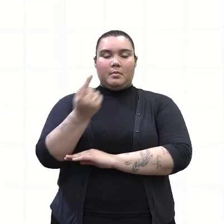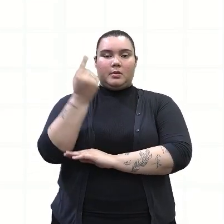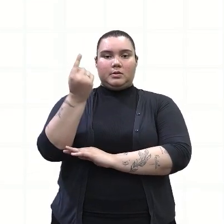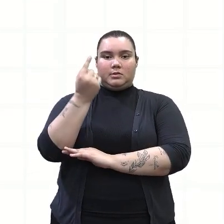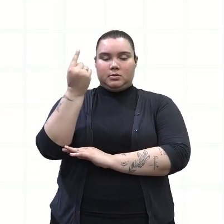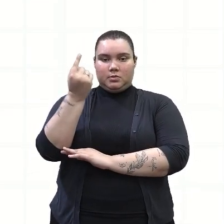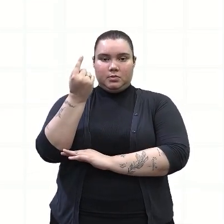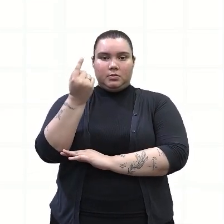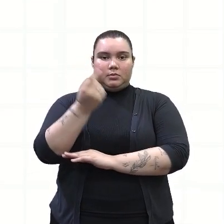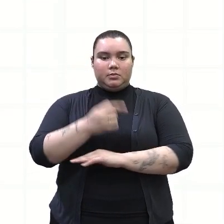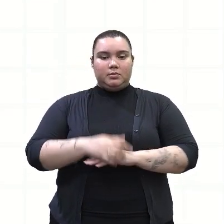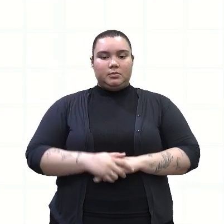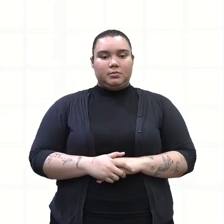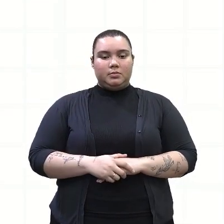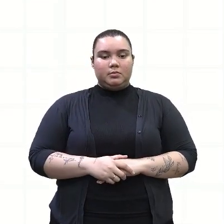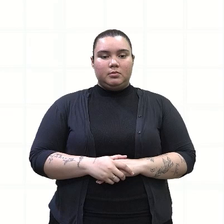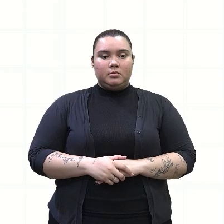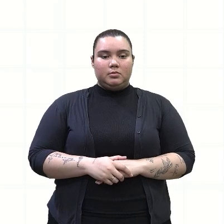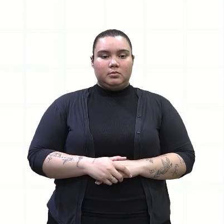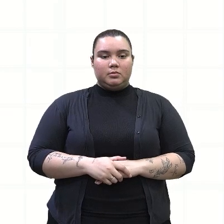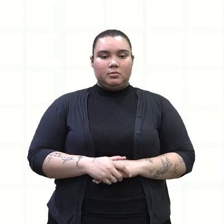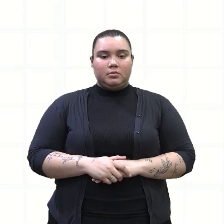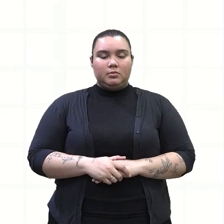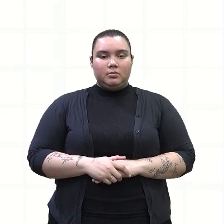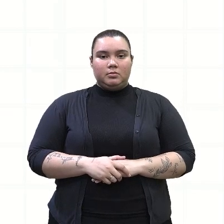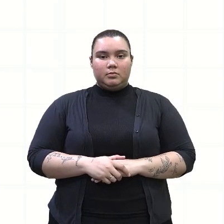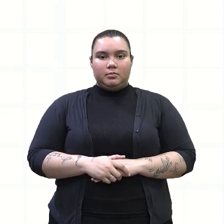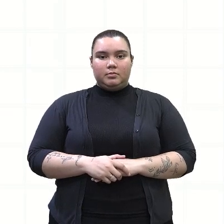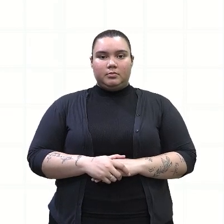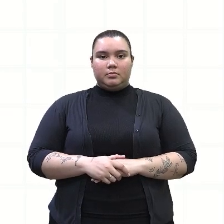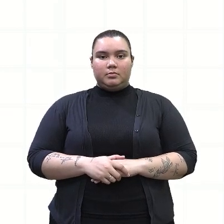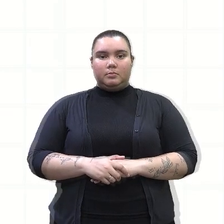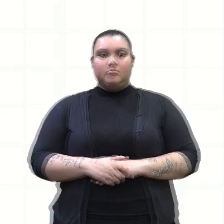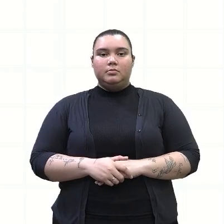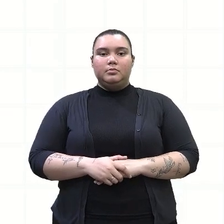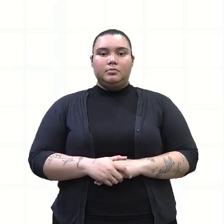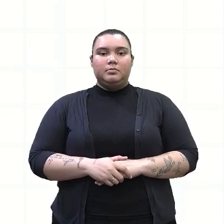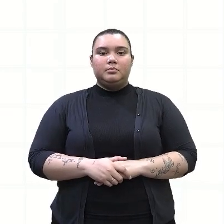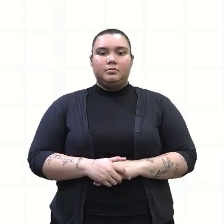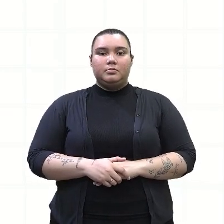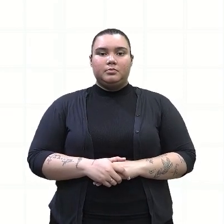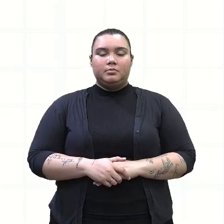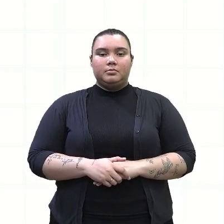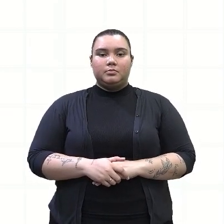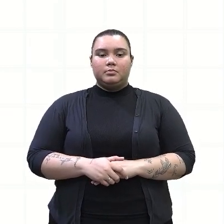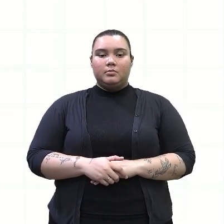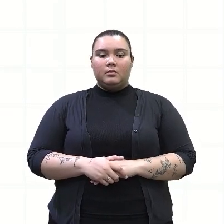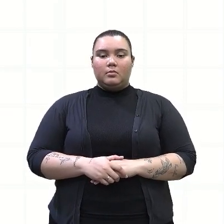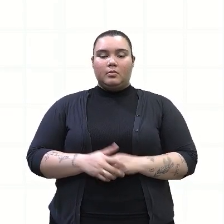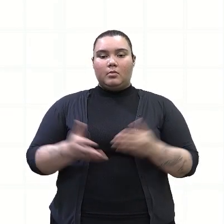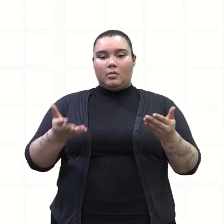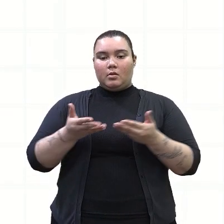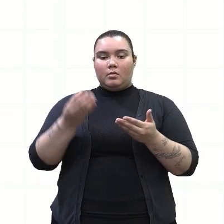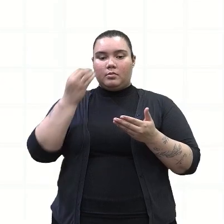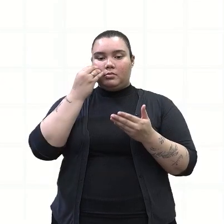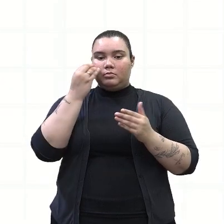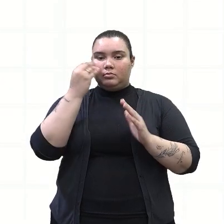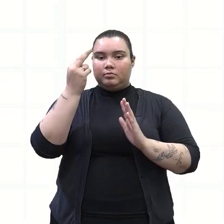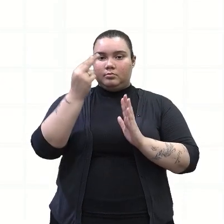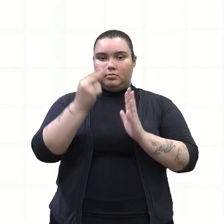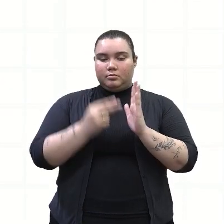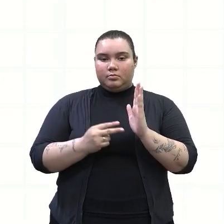tallest steer, the tallest steer. Então, vamos ver um pouquinho mais sobre